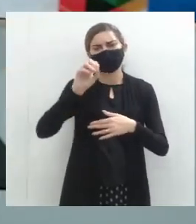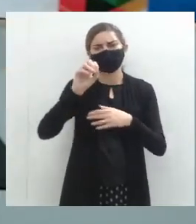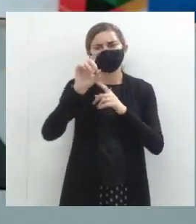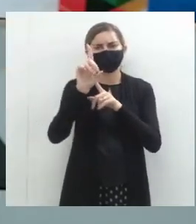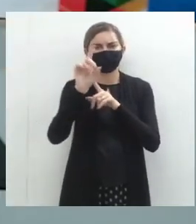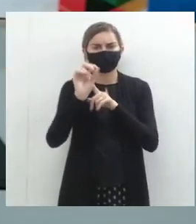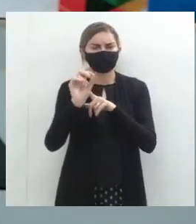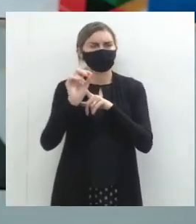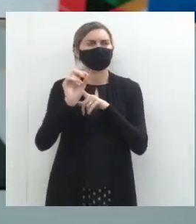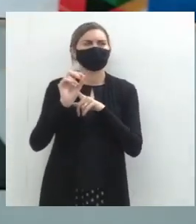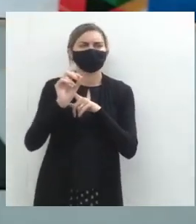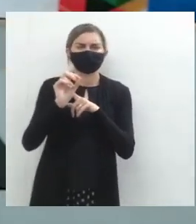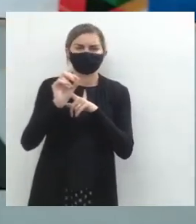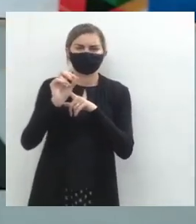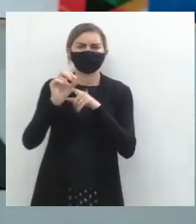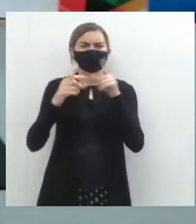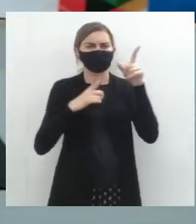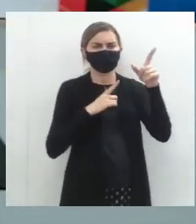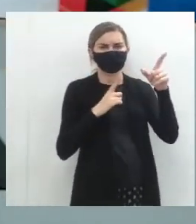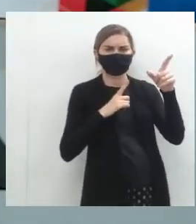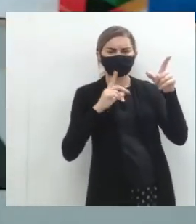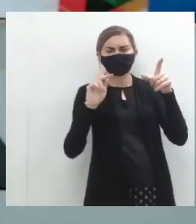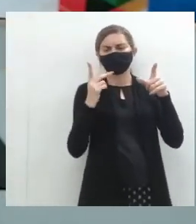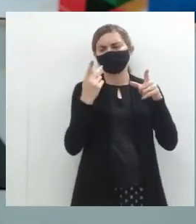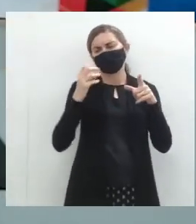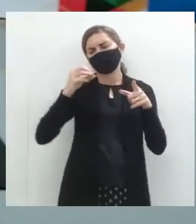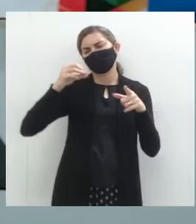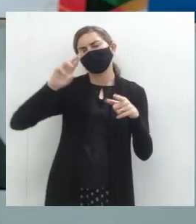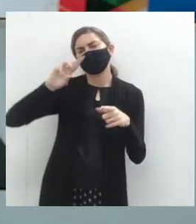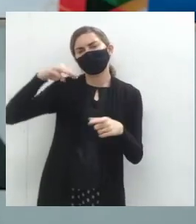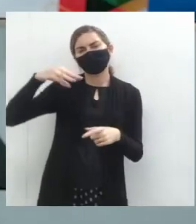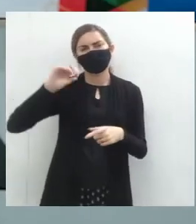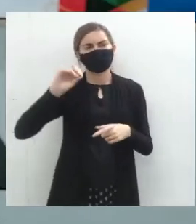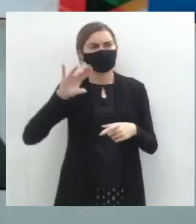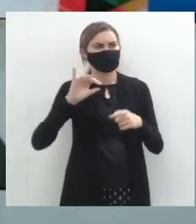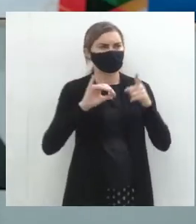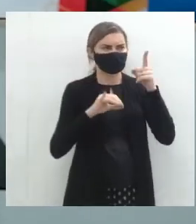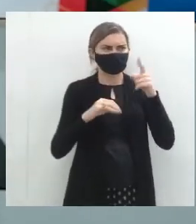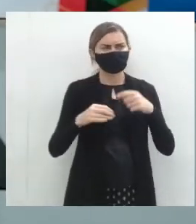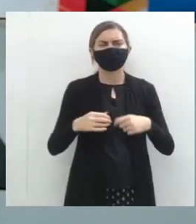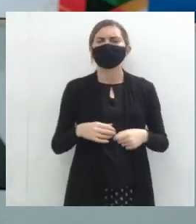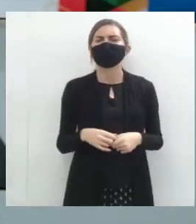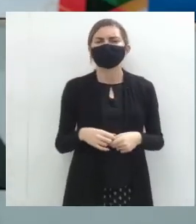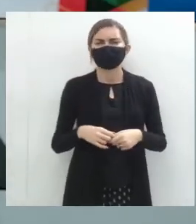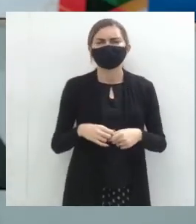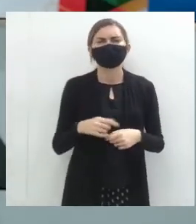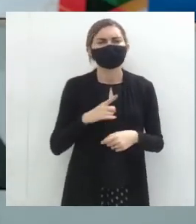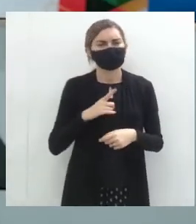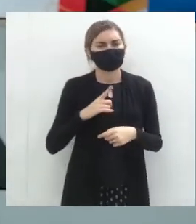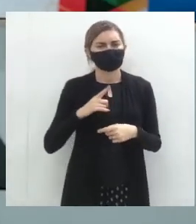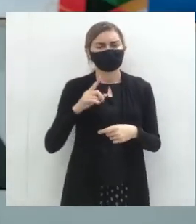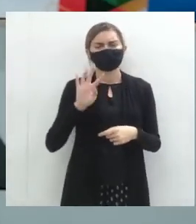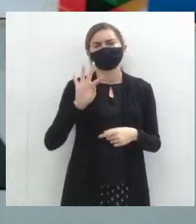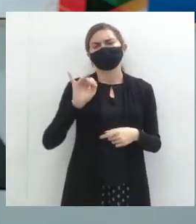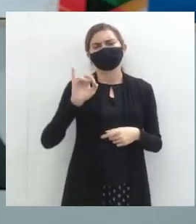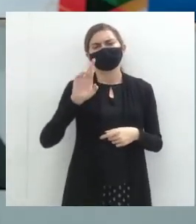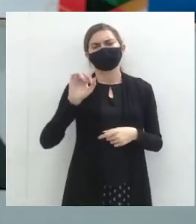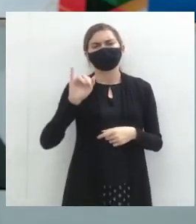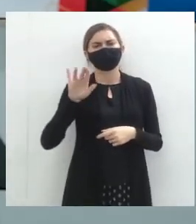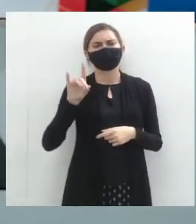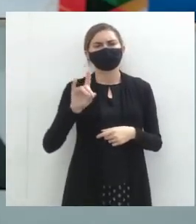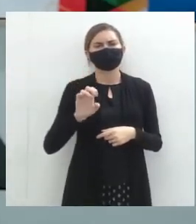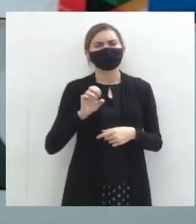para cá. Eu vou ter um hormônio, presta atenção. Tá aqui, nessa glândula tireoide, eu vou